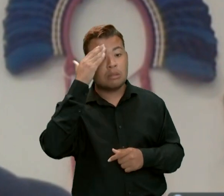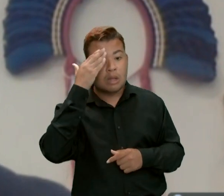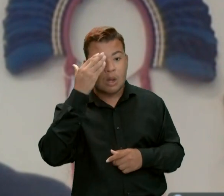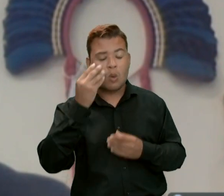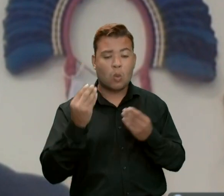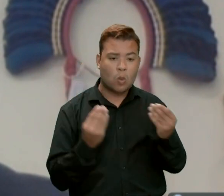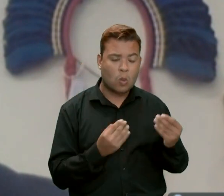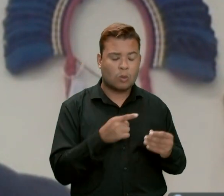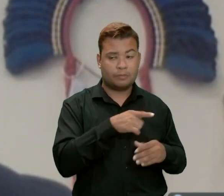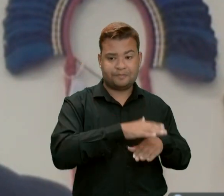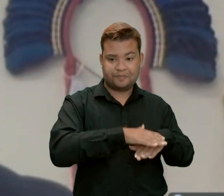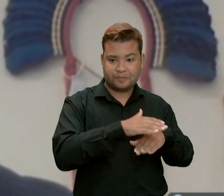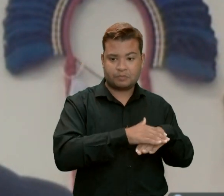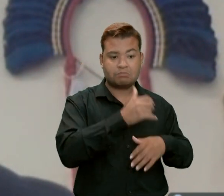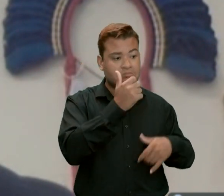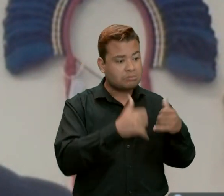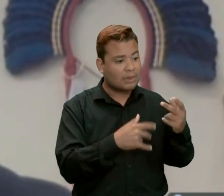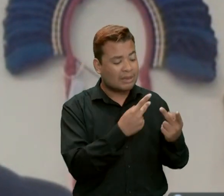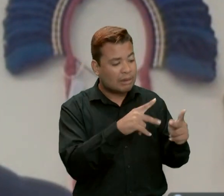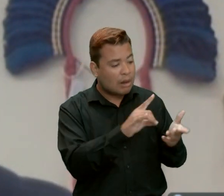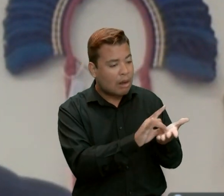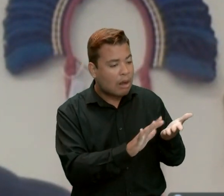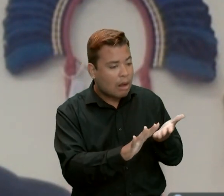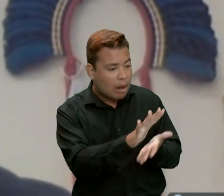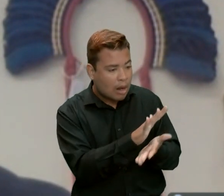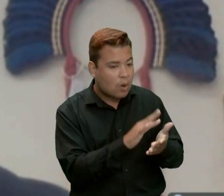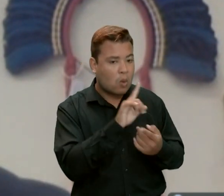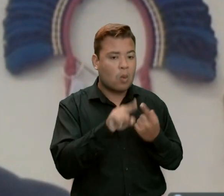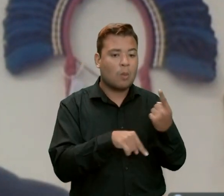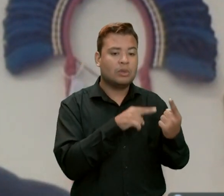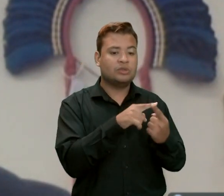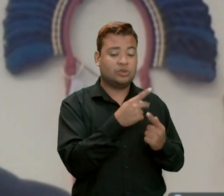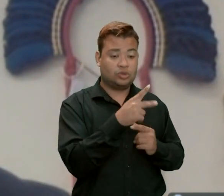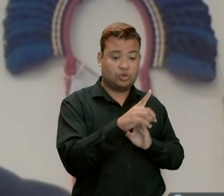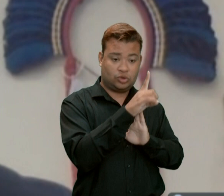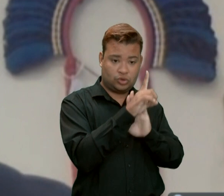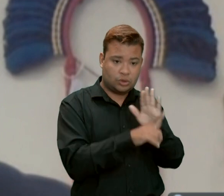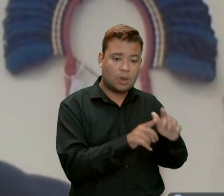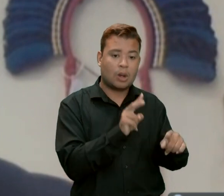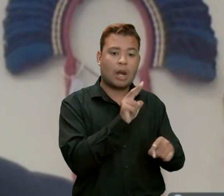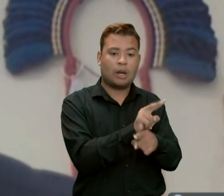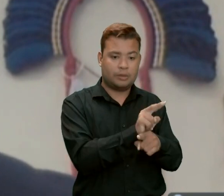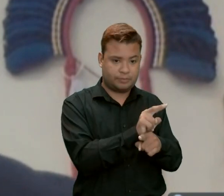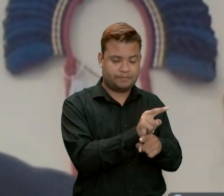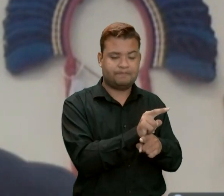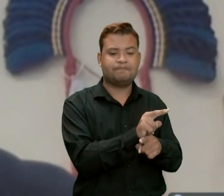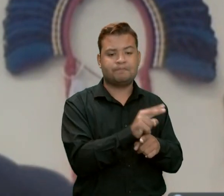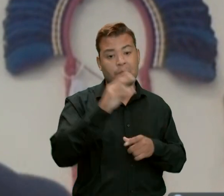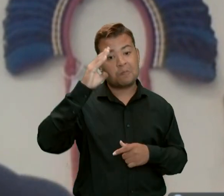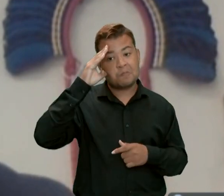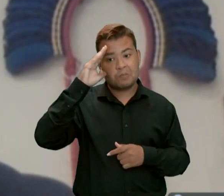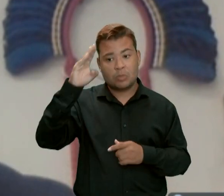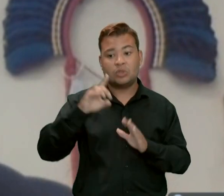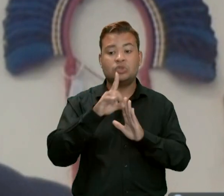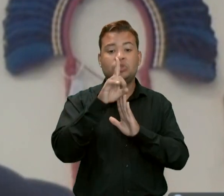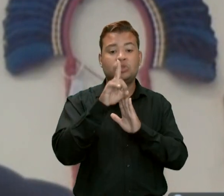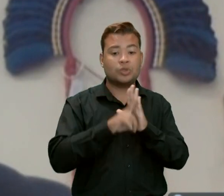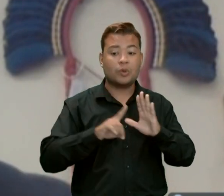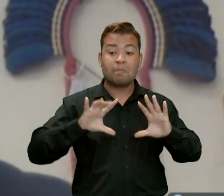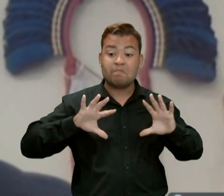ver essa realidade, de modo a preservar direitos, a garantir direitos, em especial direitos coletivos,